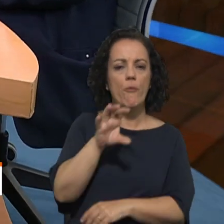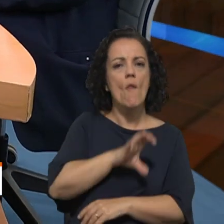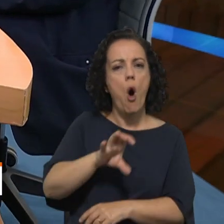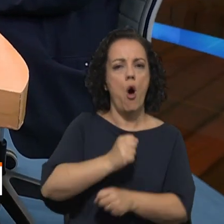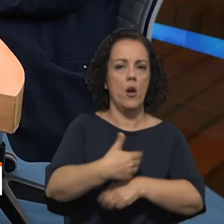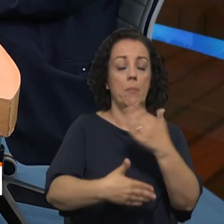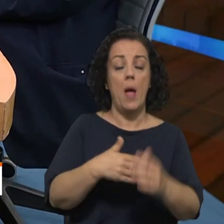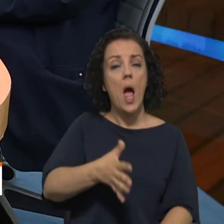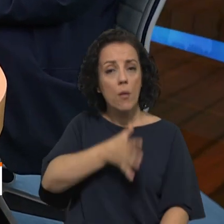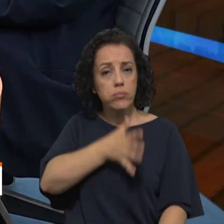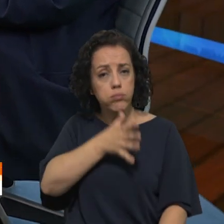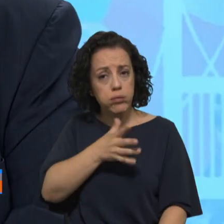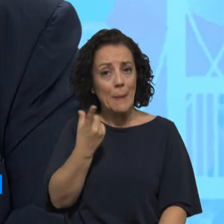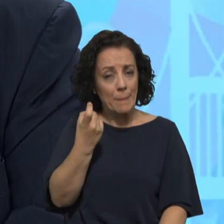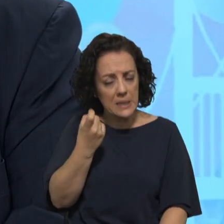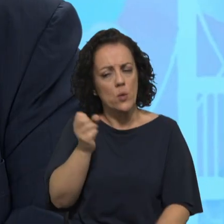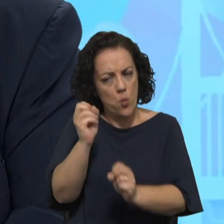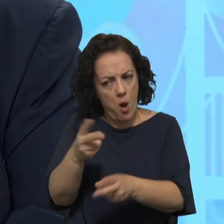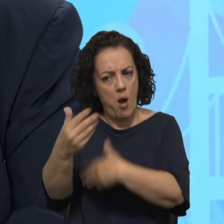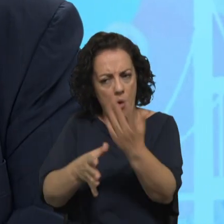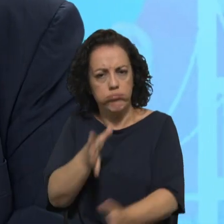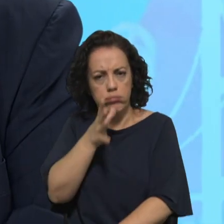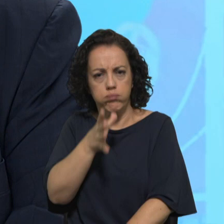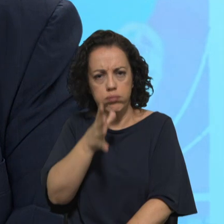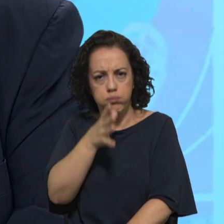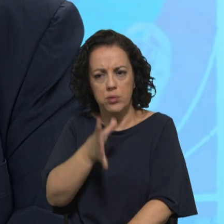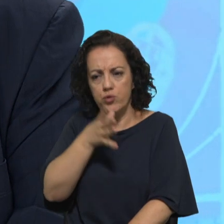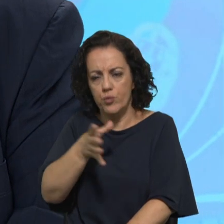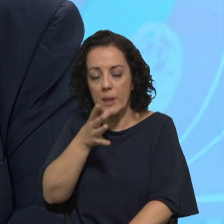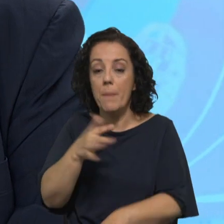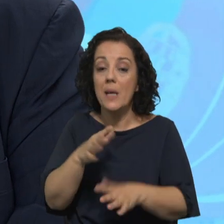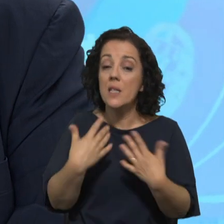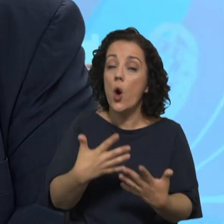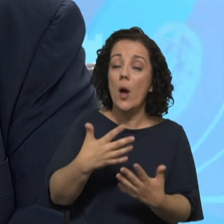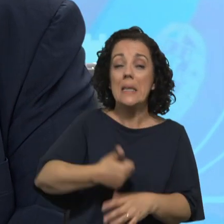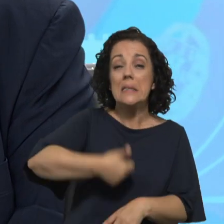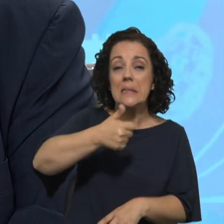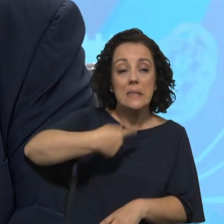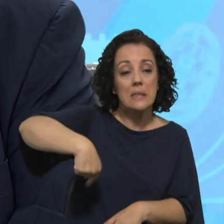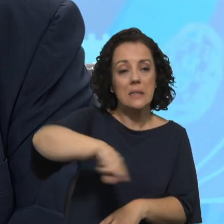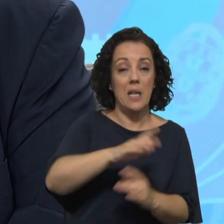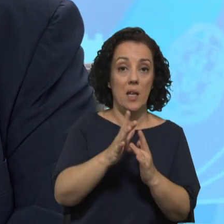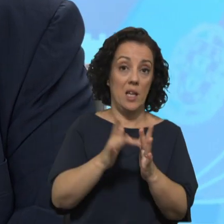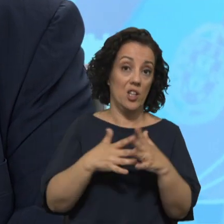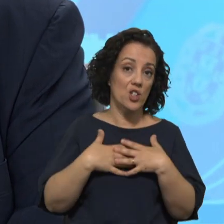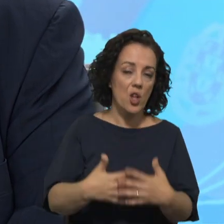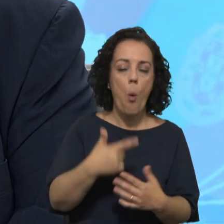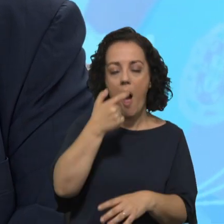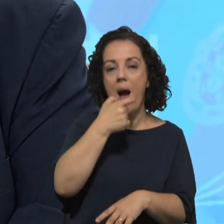que se faça, mas o que se pede aos cristãos sempre e hoje cada vez mais é que sejam testemunhas,